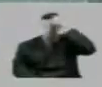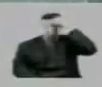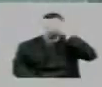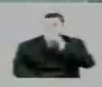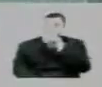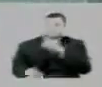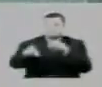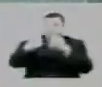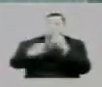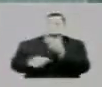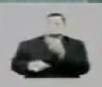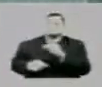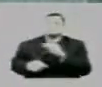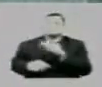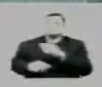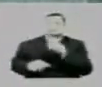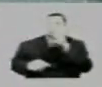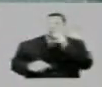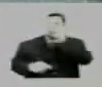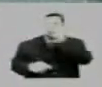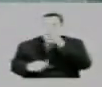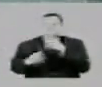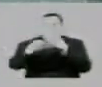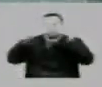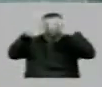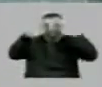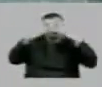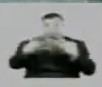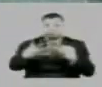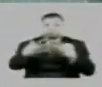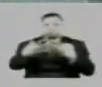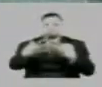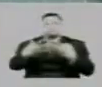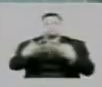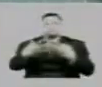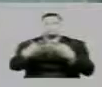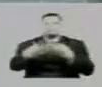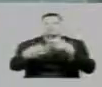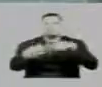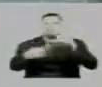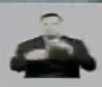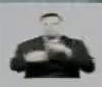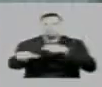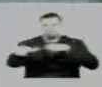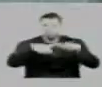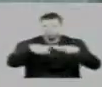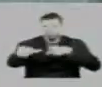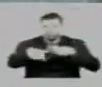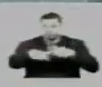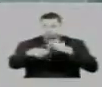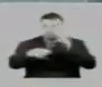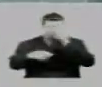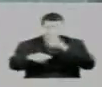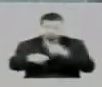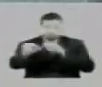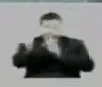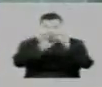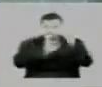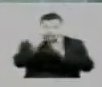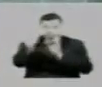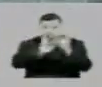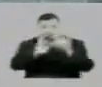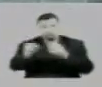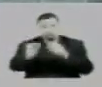Amazonas. Mas o que é mais grave, algumas explicações que são condicionantes para a aprovação desse